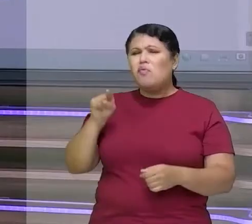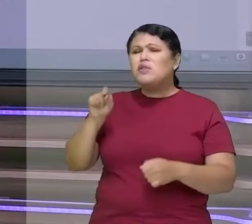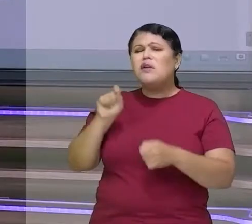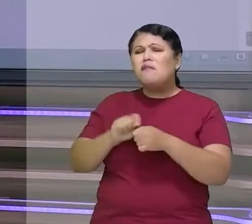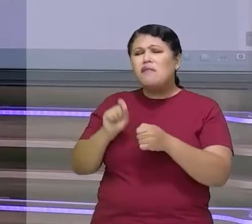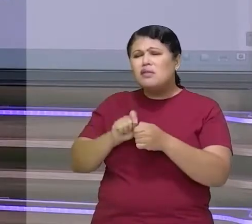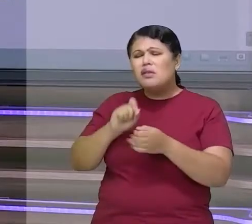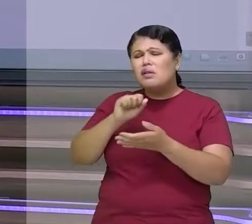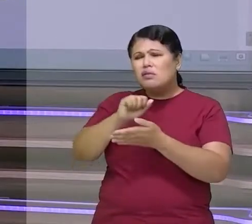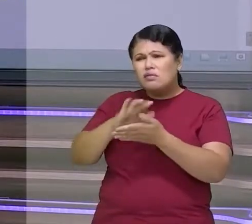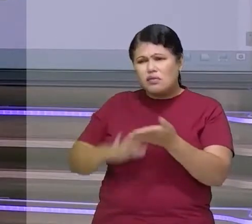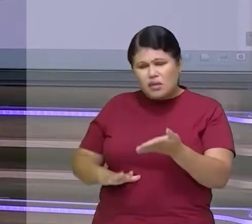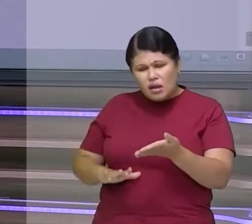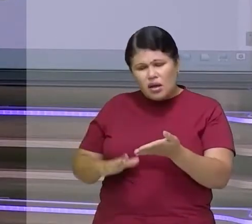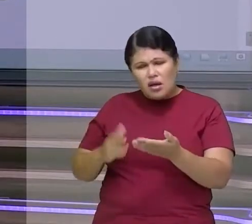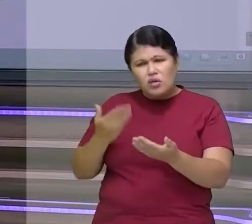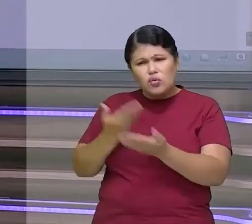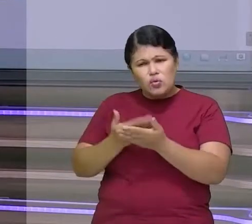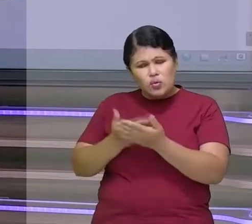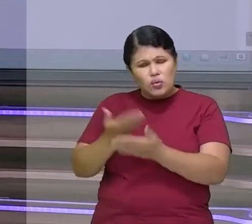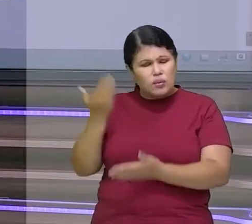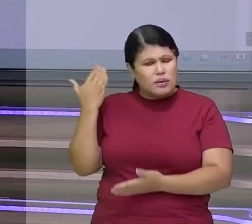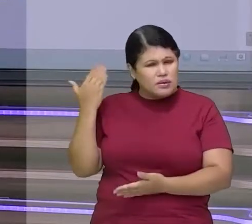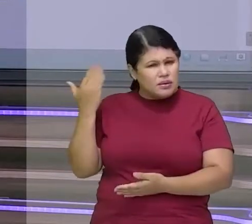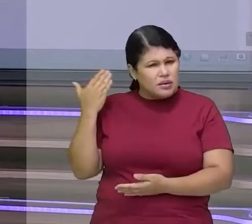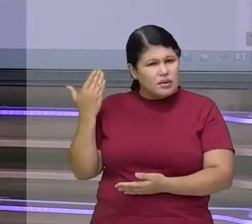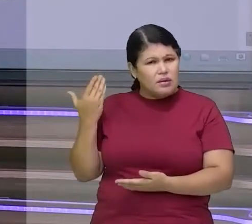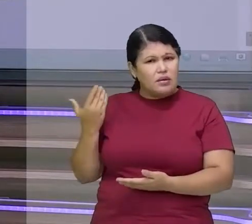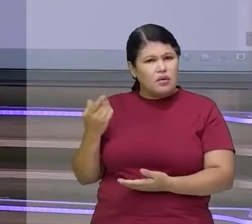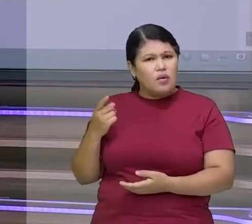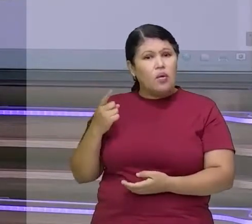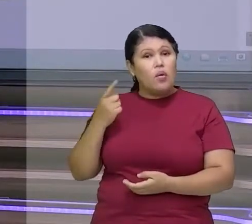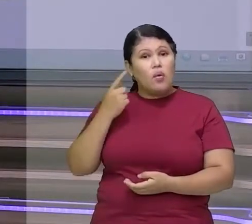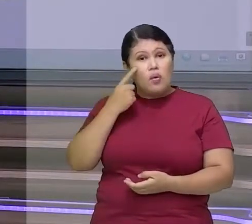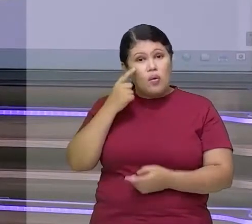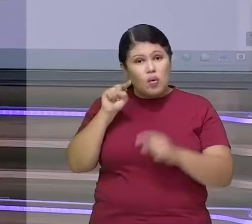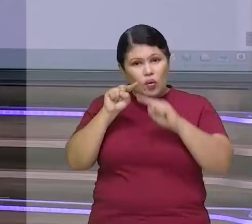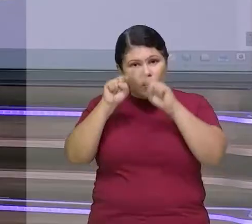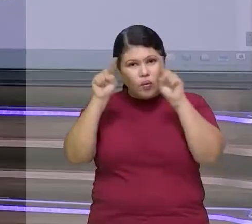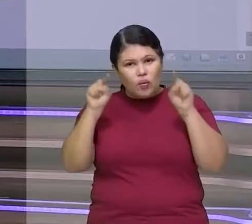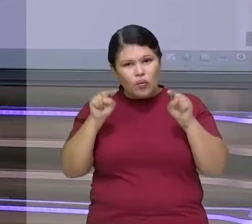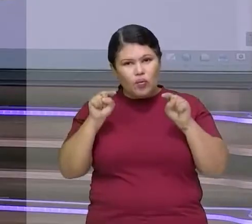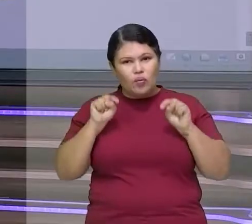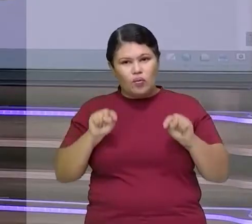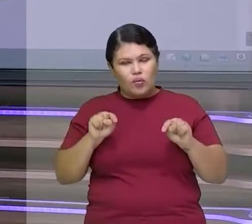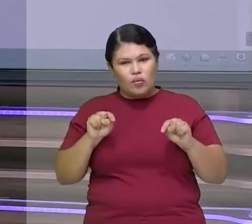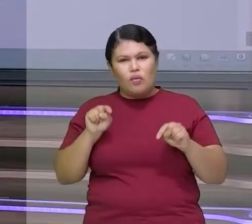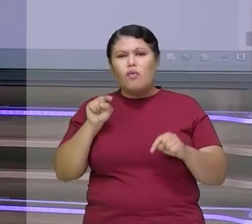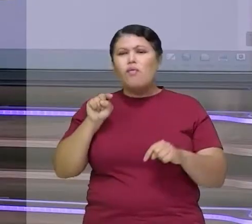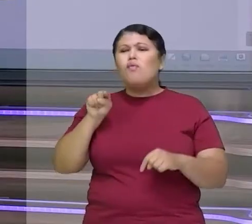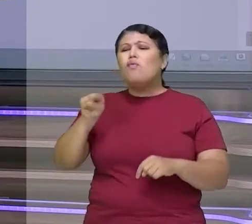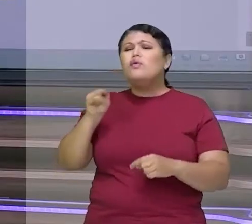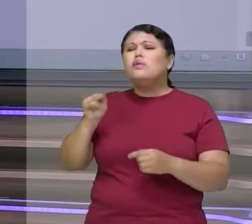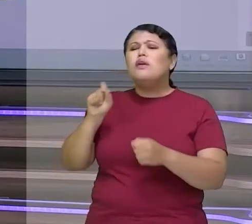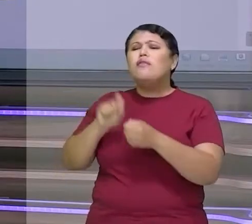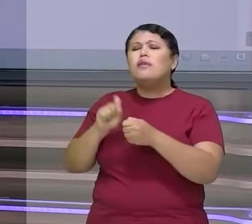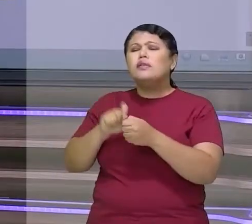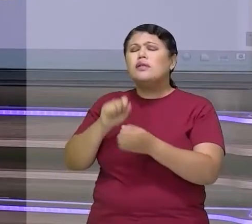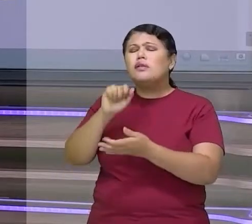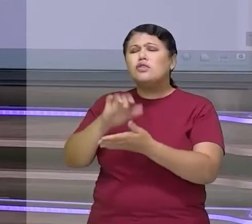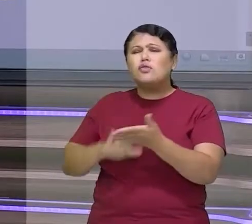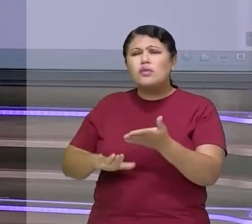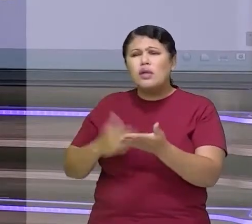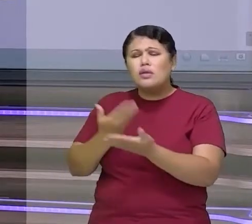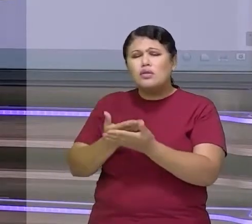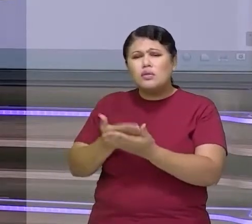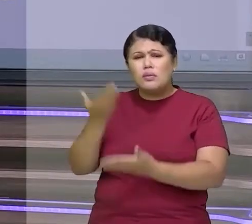fizeram as tarefas da aula passada? Ó, vocês fizeram as tarefas da aula passada?